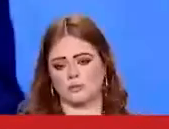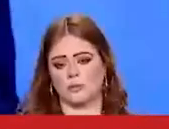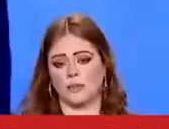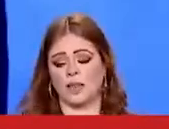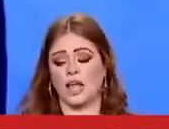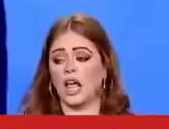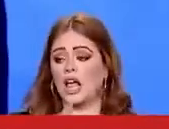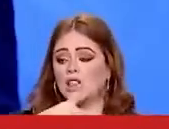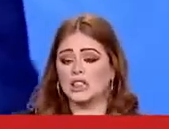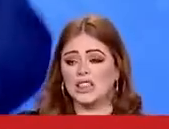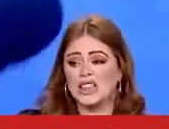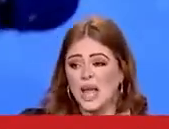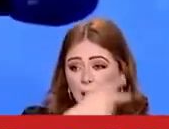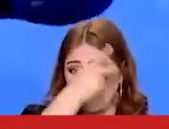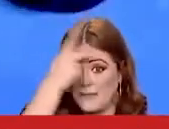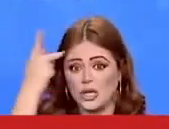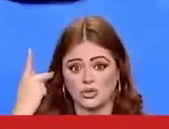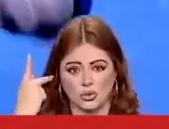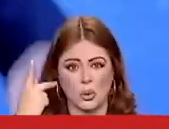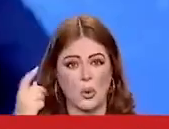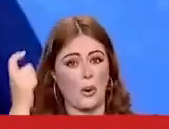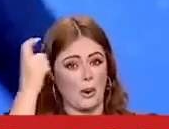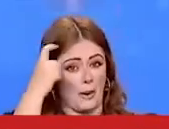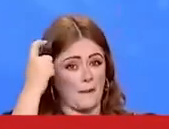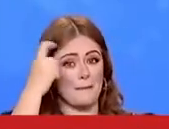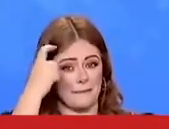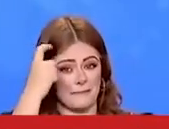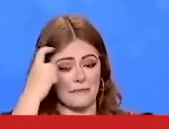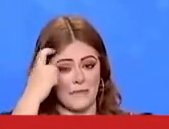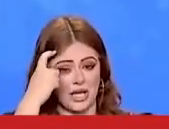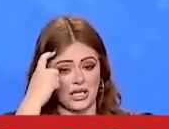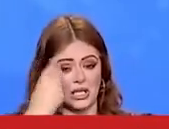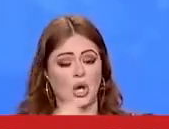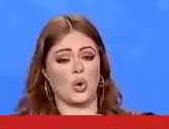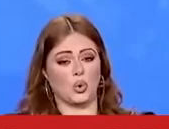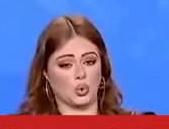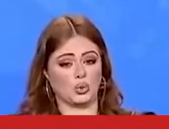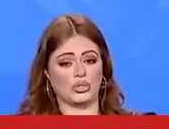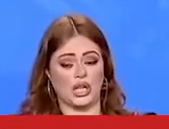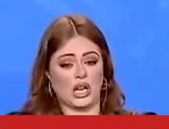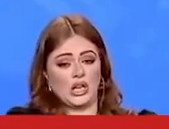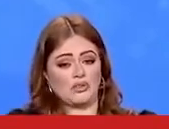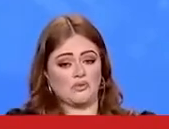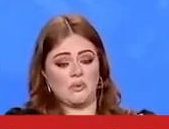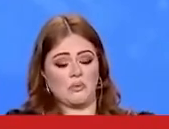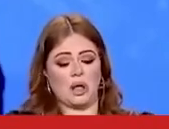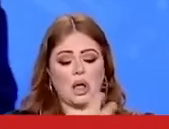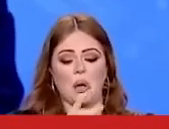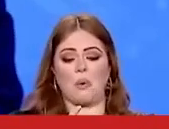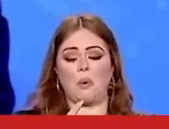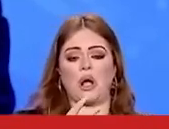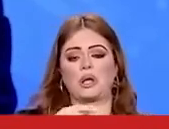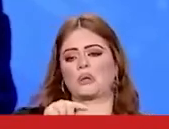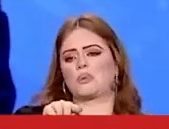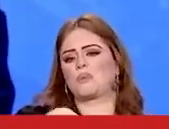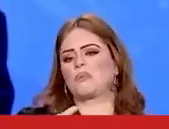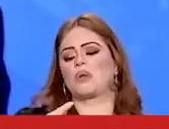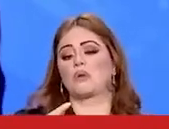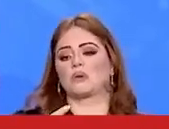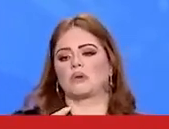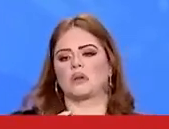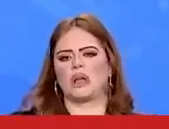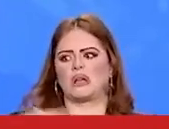Tem gente que acha que o salário de uma enfermeira de 4 mil e pouco é caro. Mas as pessoas